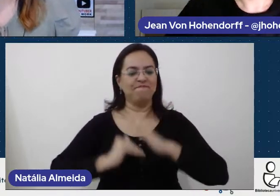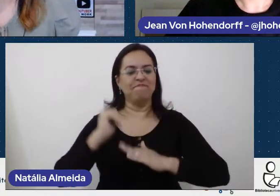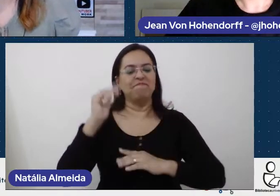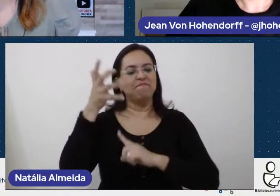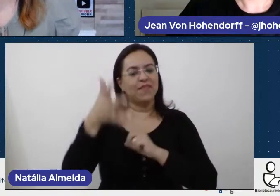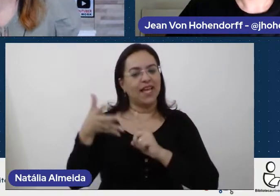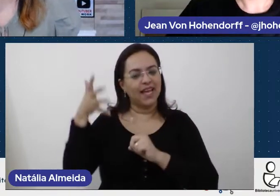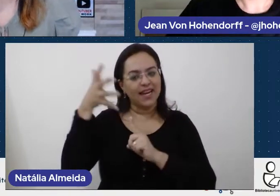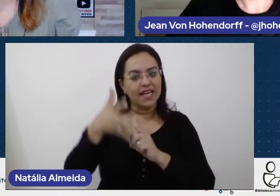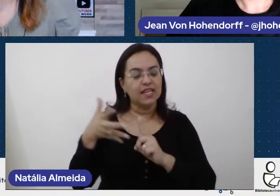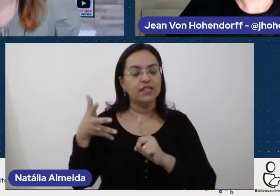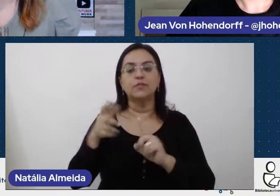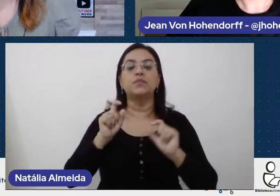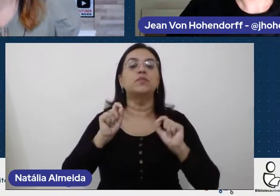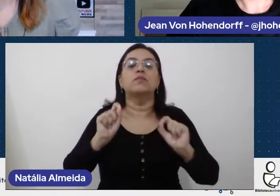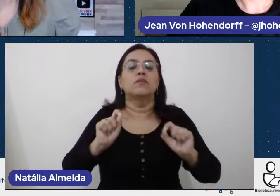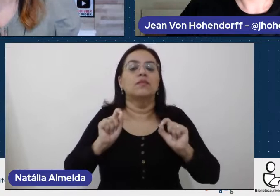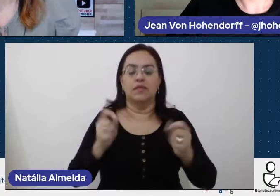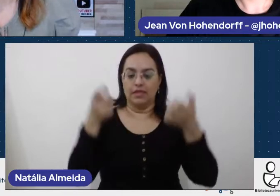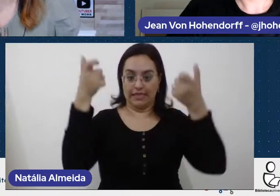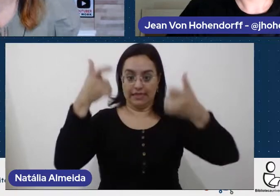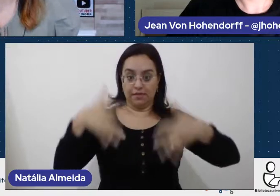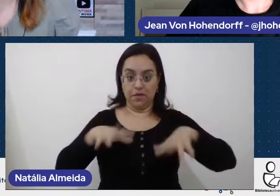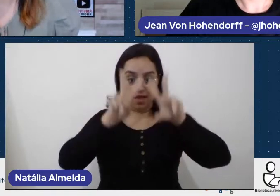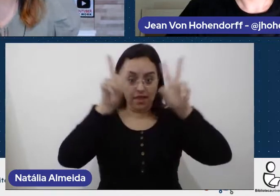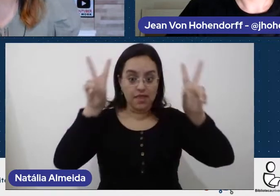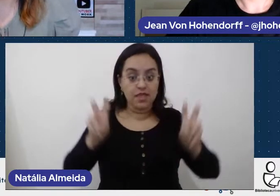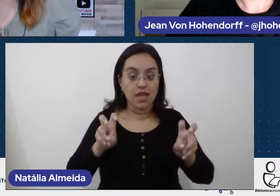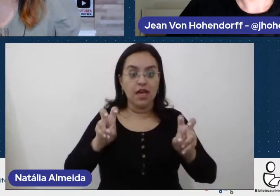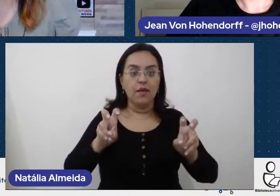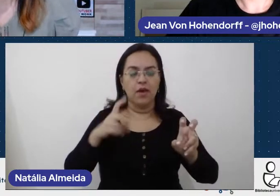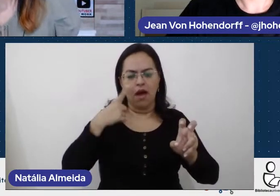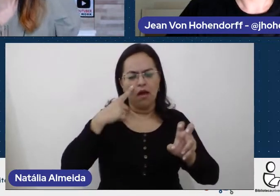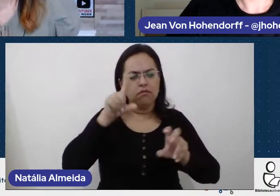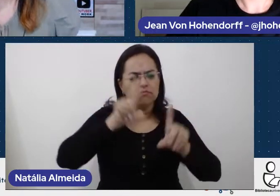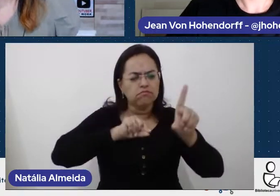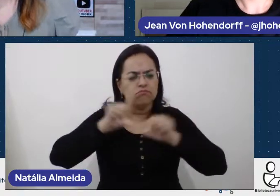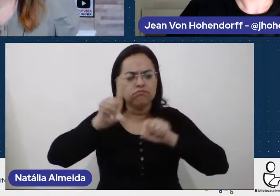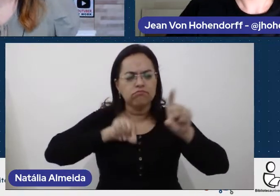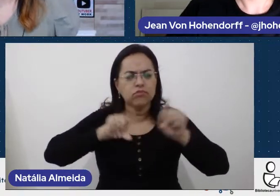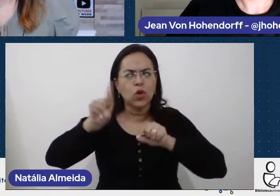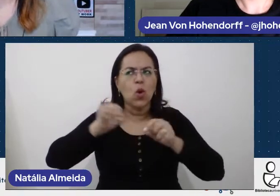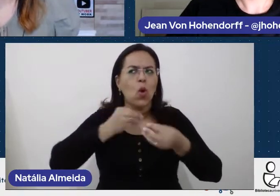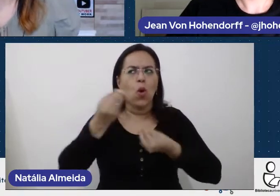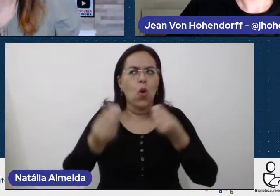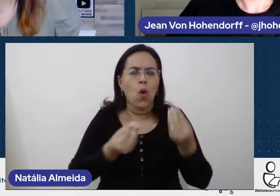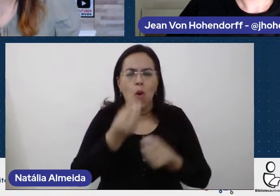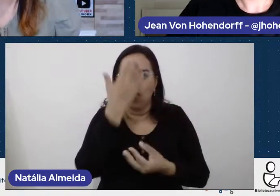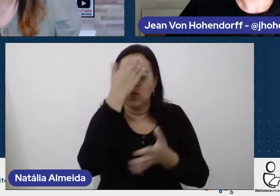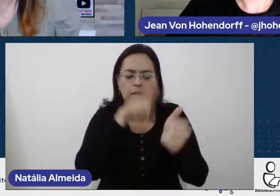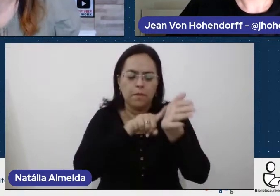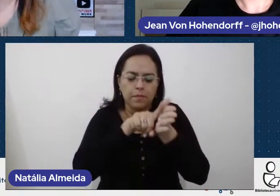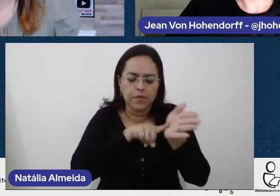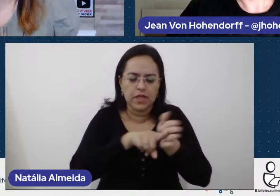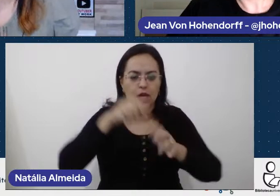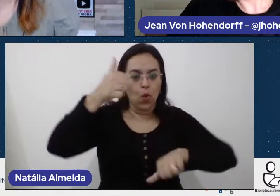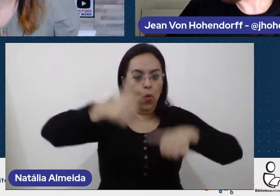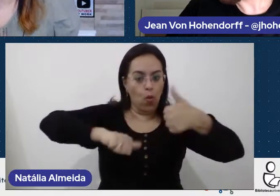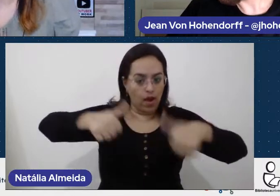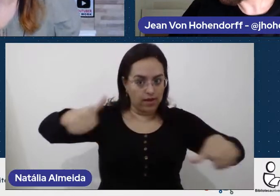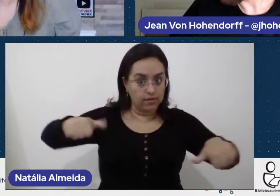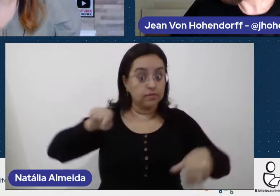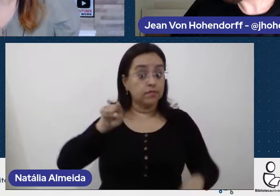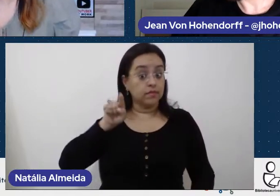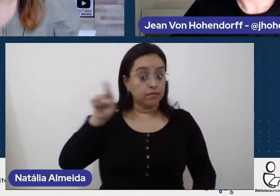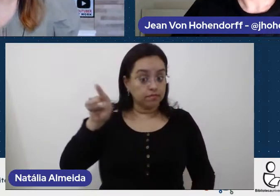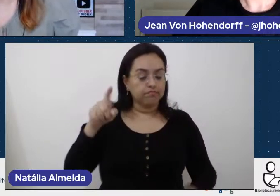fala intitulada Critérios de Qualidade da Pesquisa Qualitativa. Gente, o professor Jean, ele é psicólogo, ele é